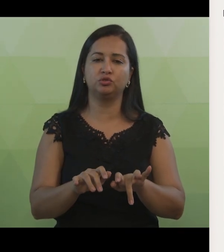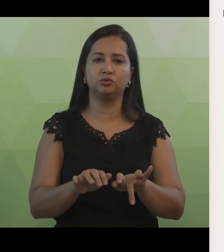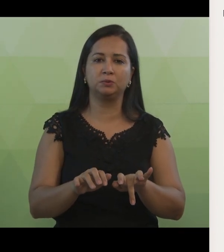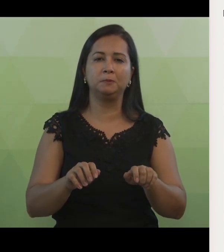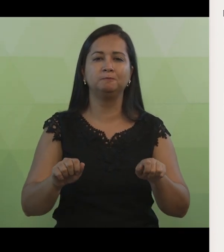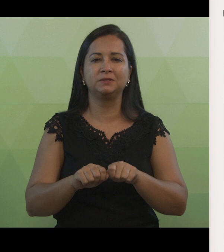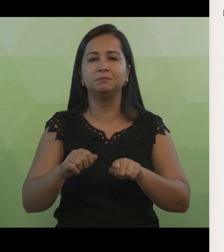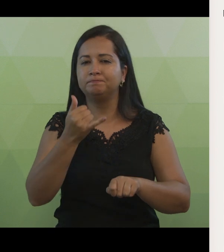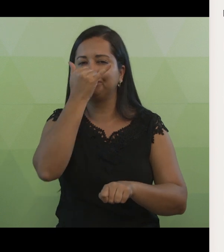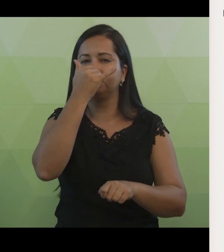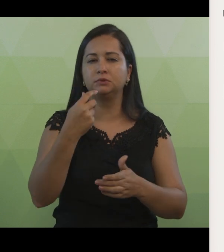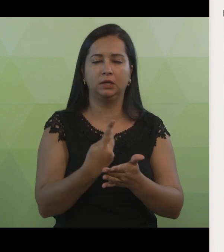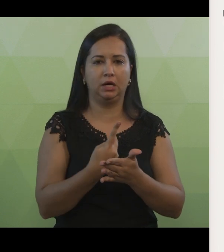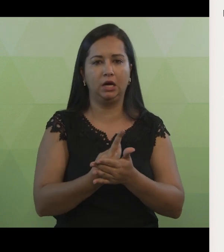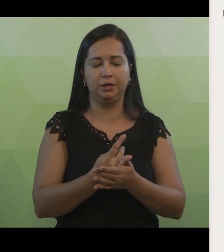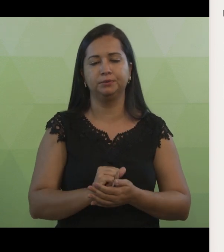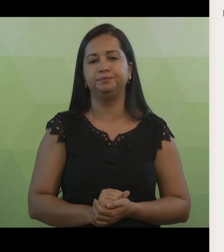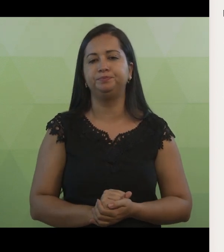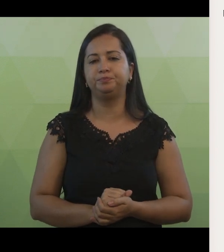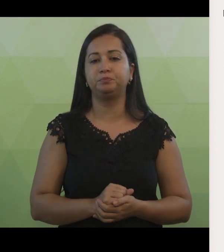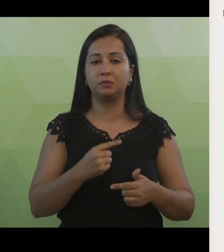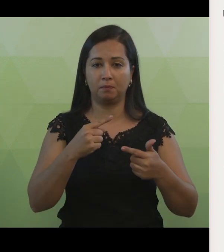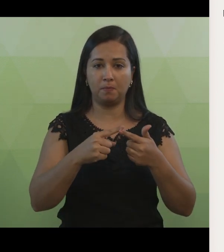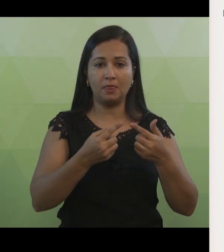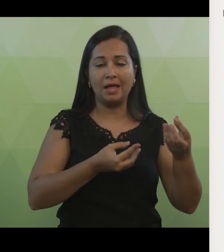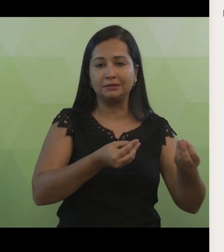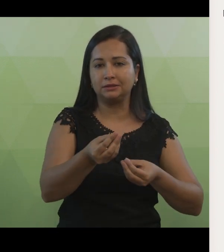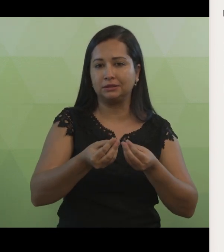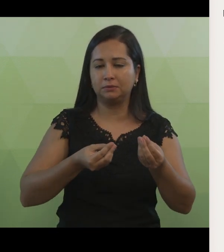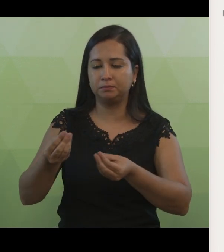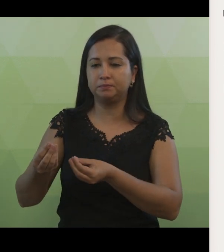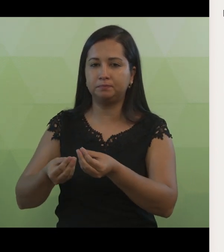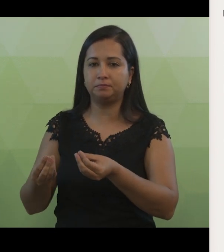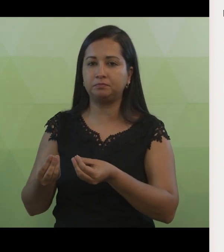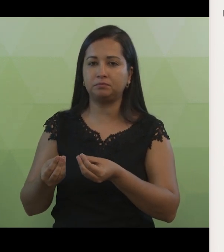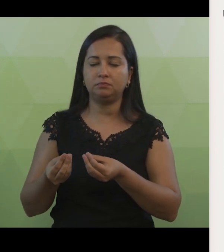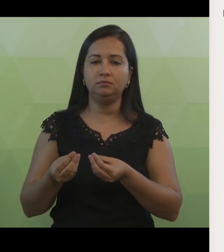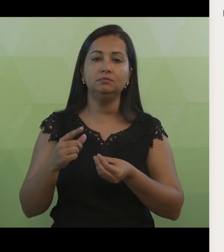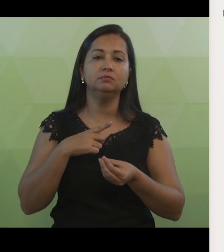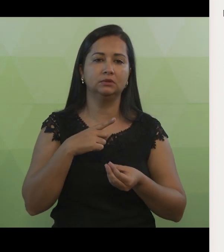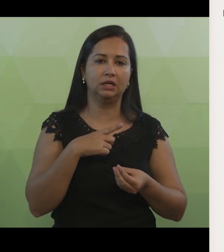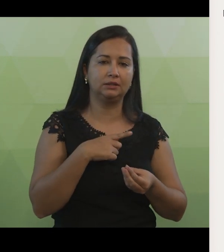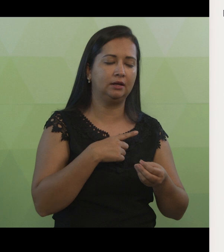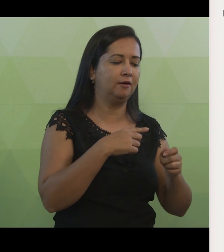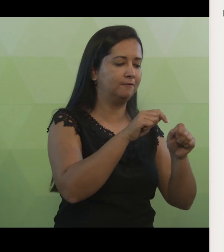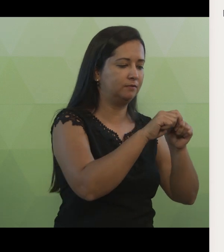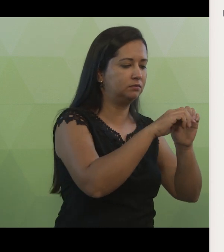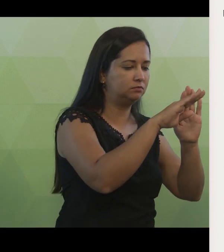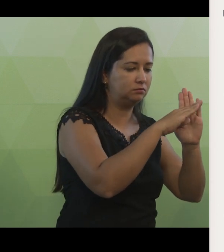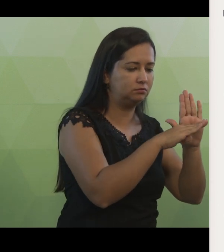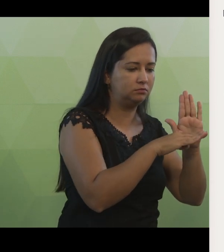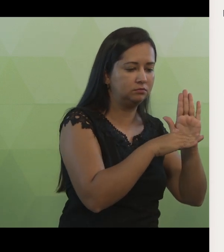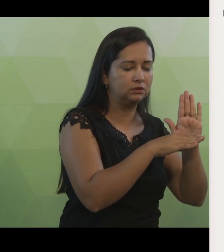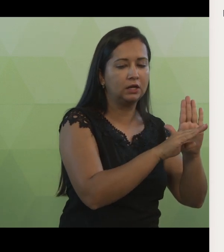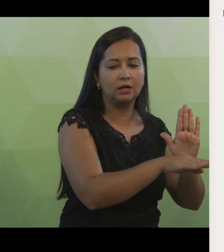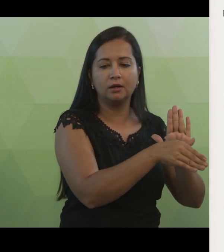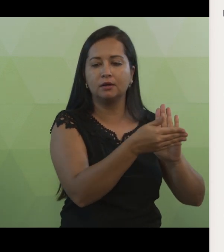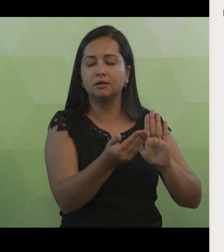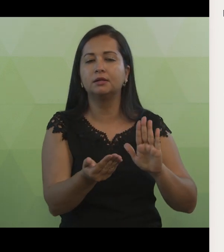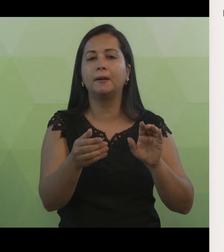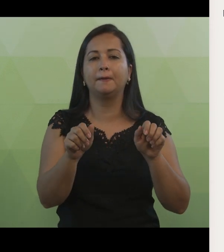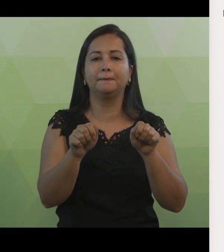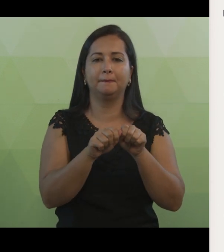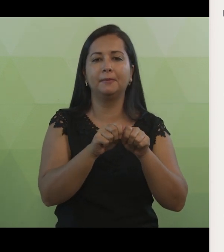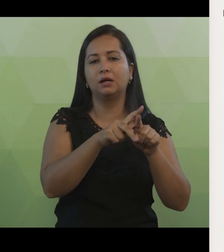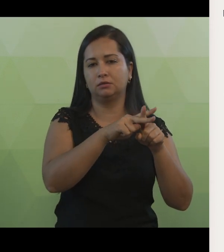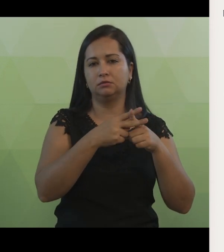parte de distribuição é a mudança entre o ambiente de desenvolvimento para o ambiente de produção, para que o sistema não sofra nenhuma